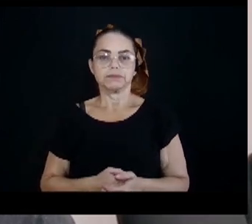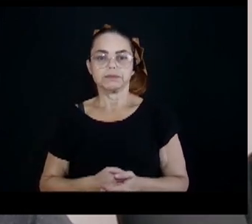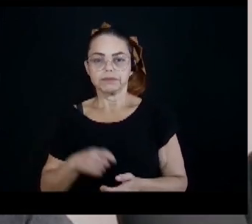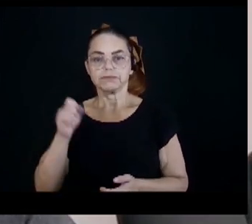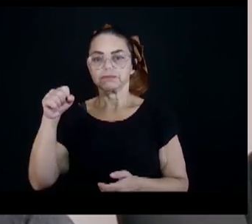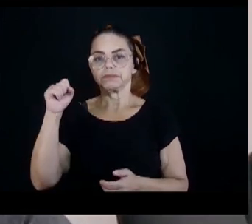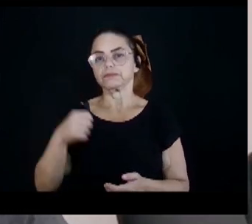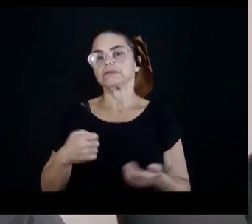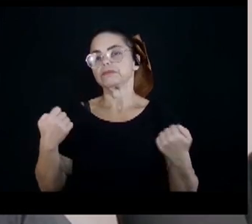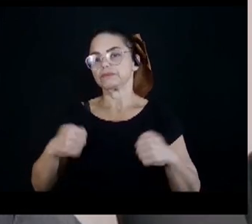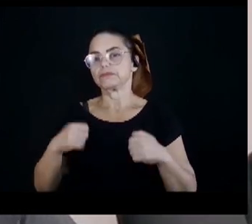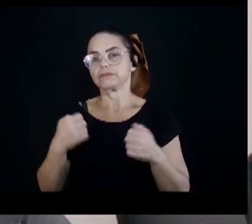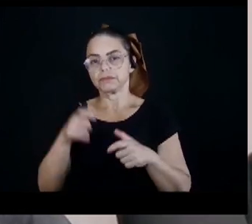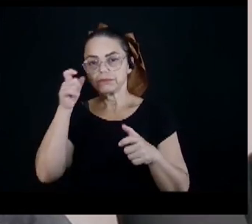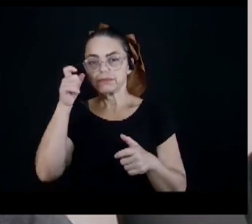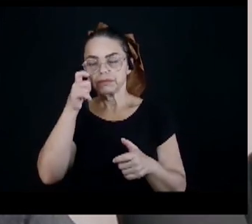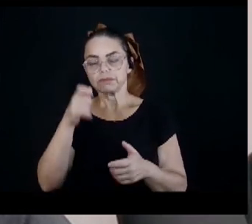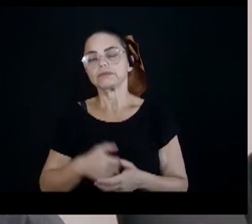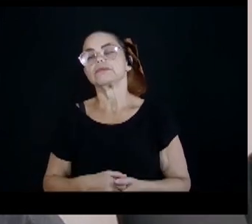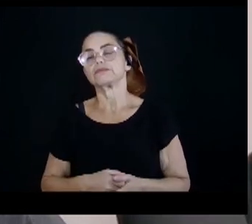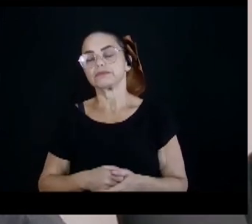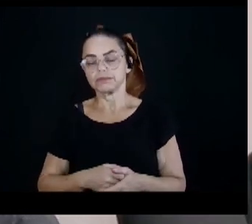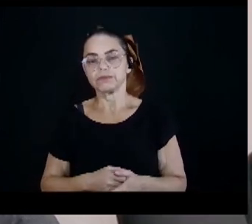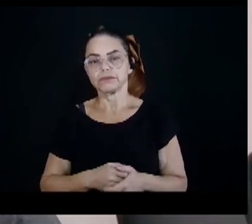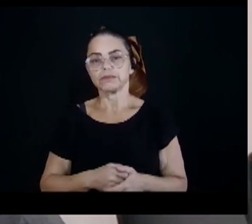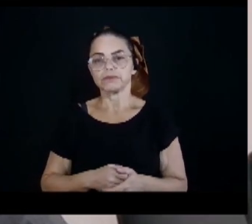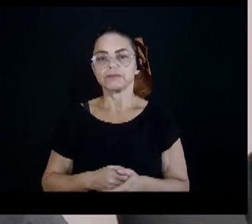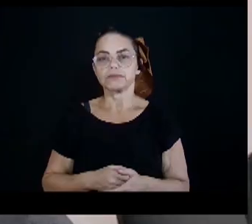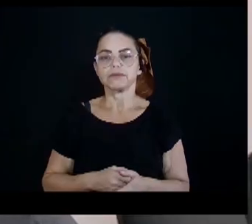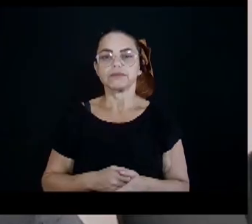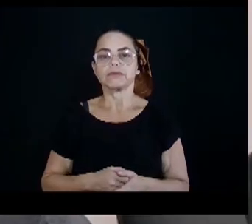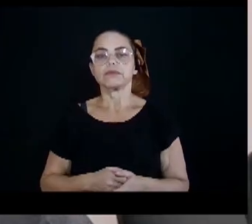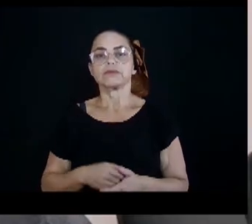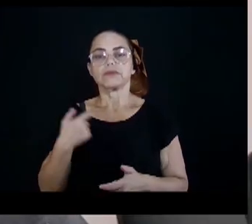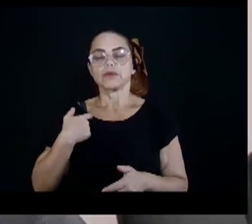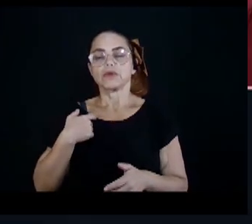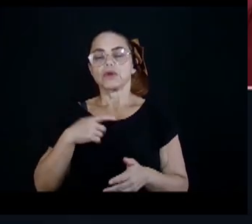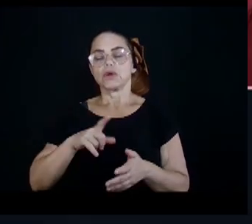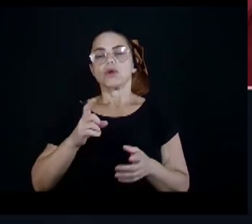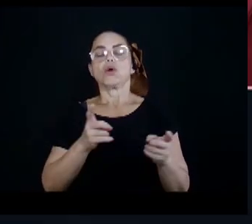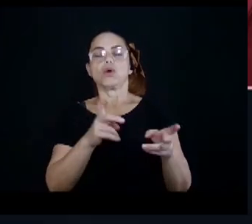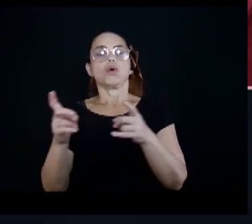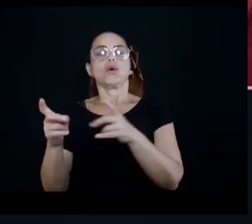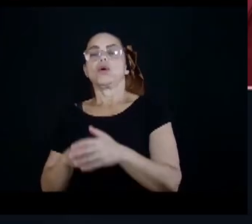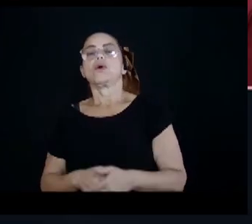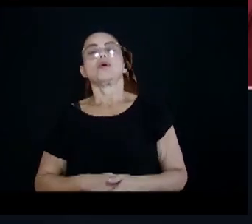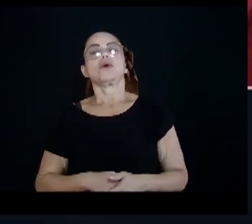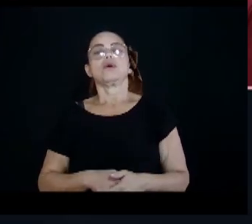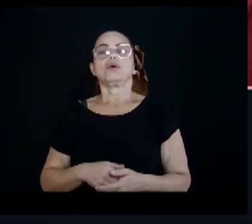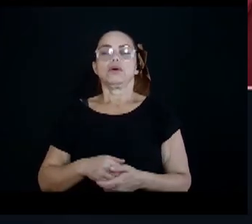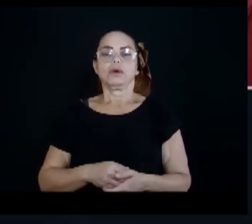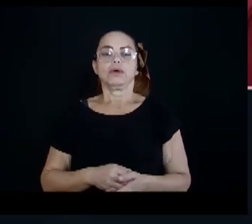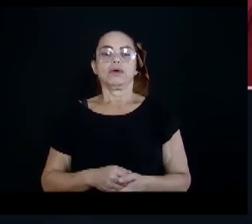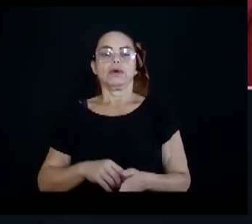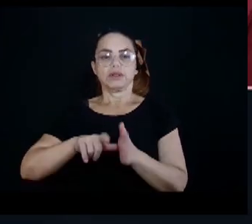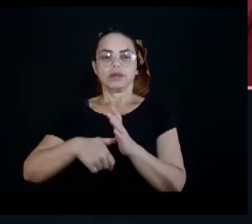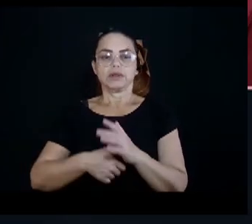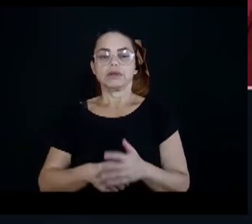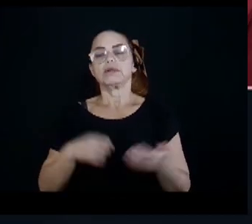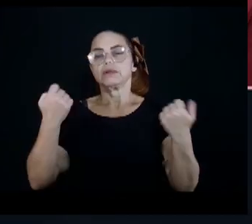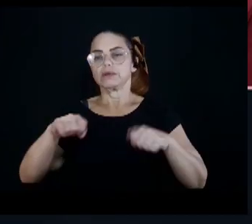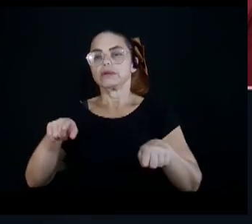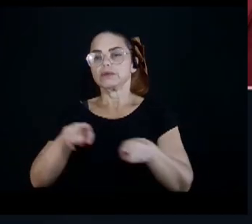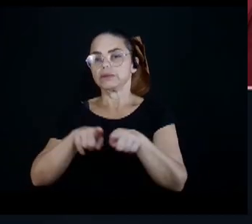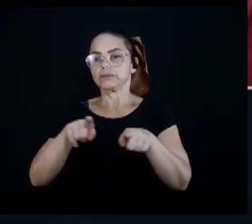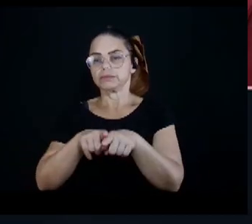observado, senão vai ficar para trás. O comércio vai ficar para trás. Excelente, Aldo. A gente precisa também cuidar com a questão